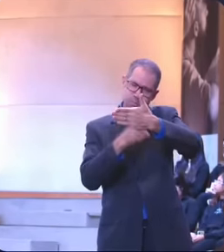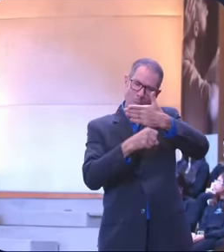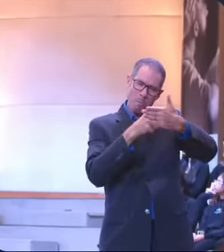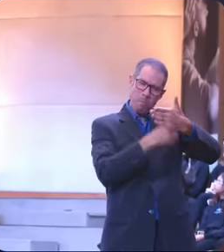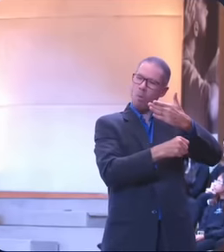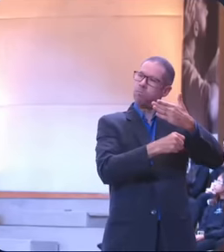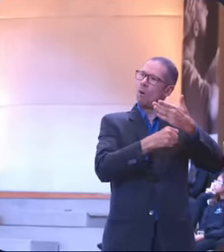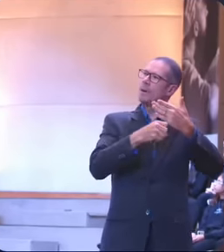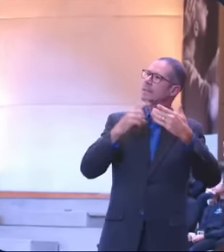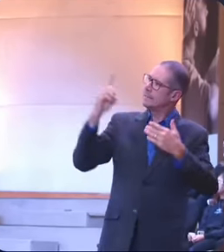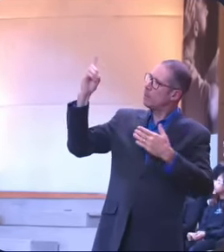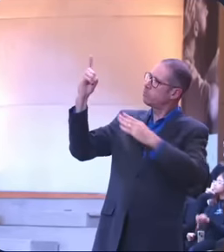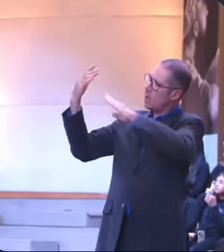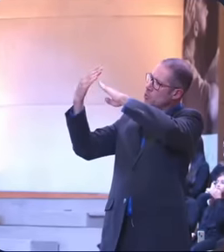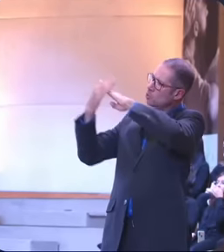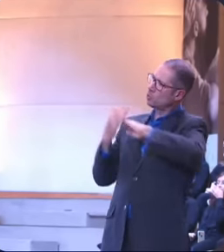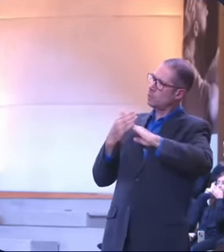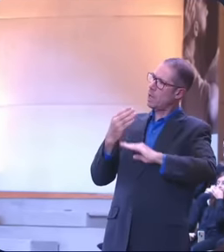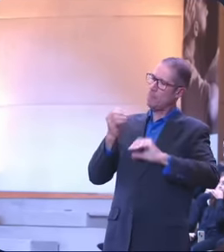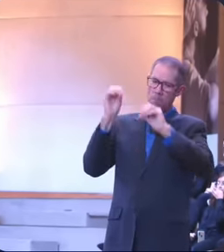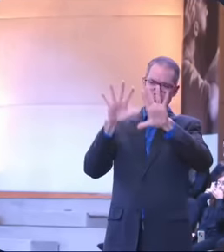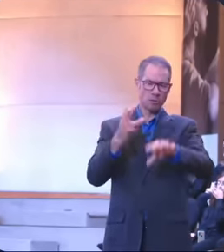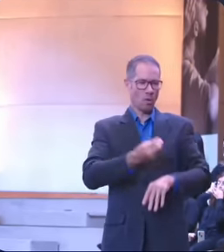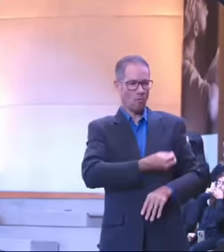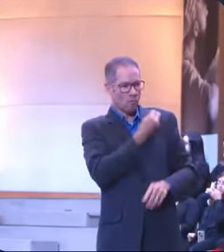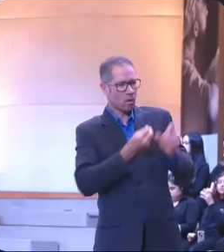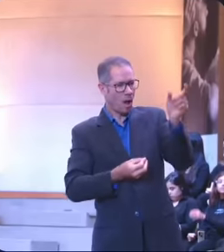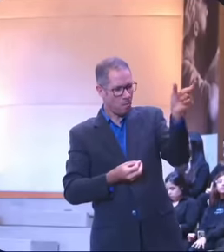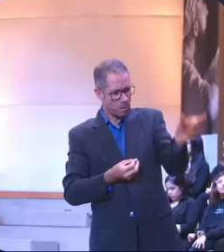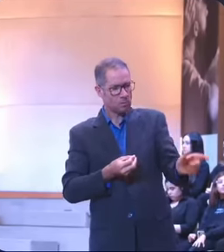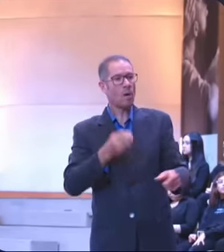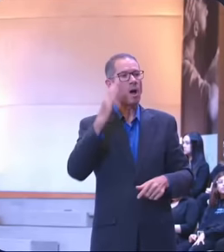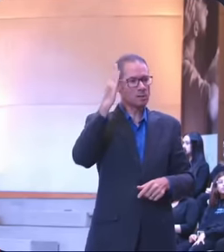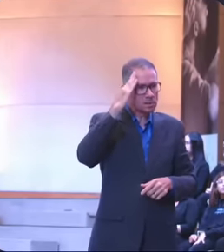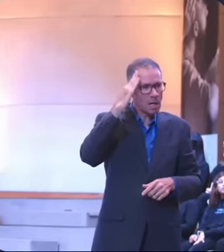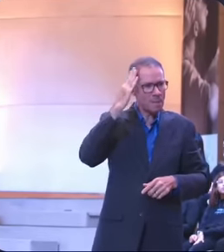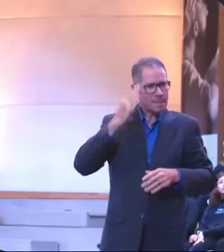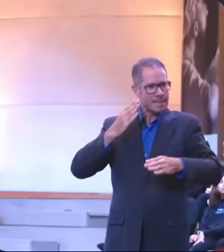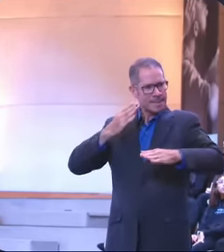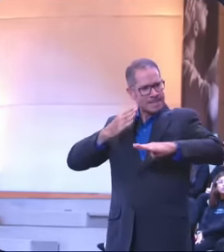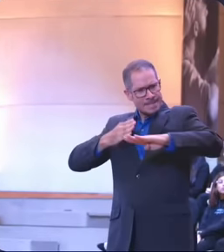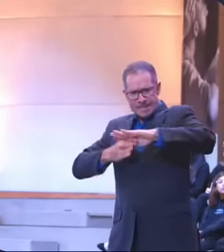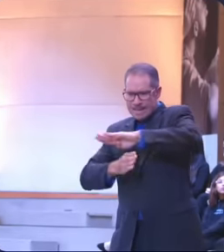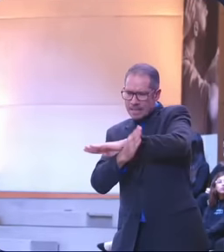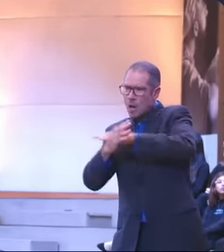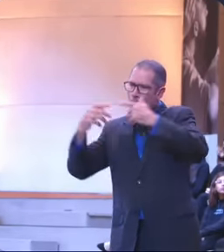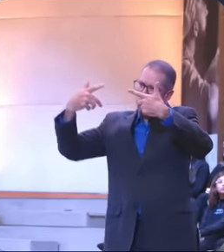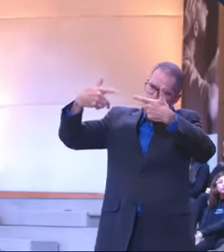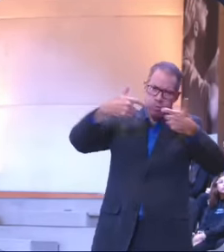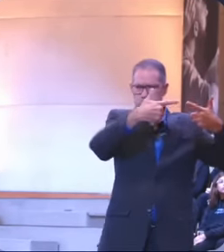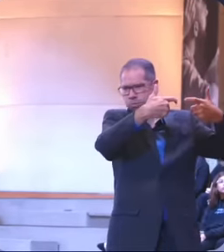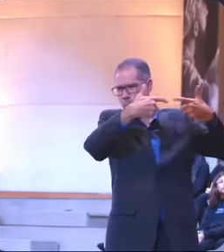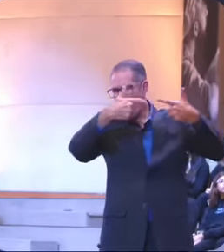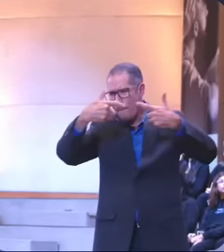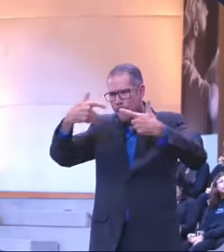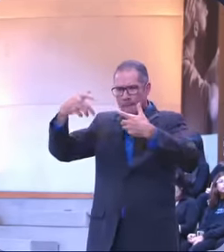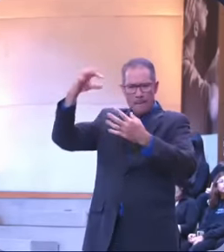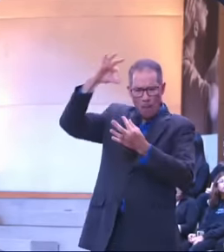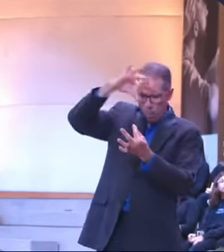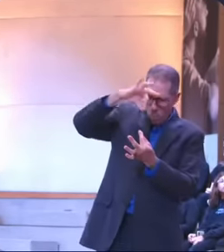Deus pela bênção na vida dessa pessoa. E sabe, a gente entra numa batalha espiritual.